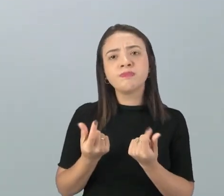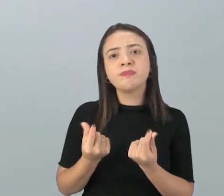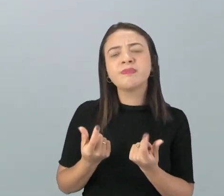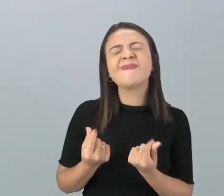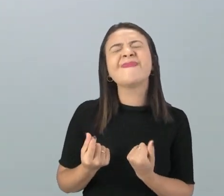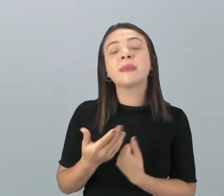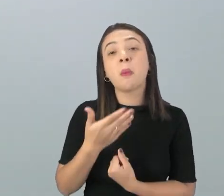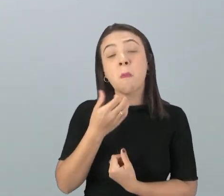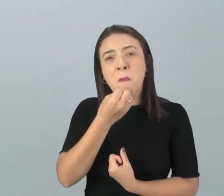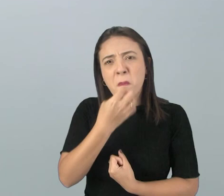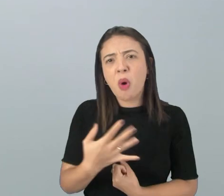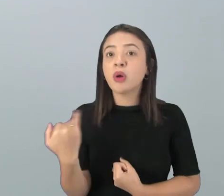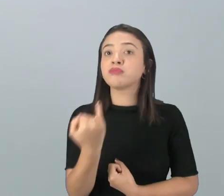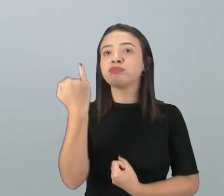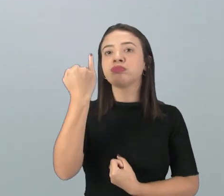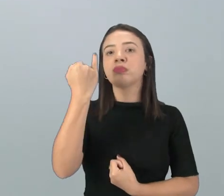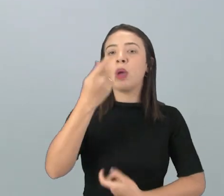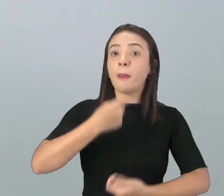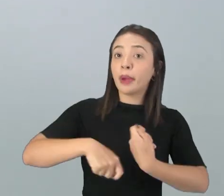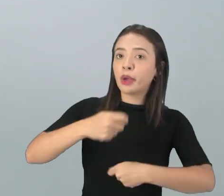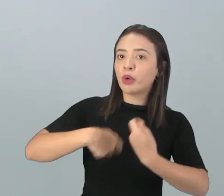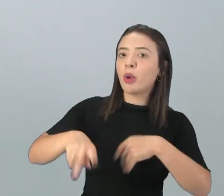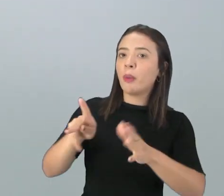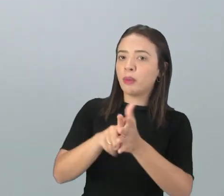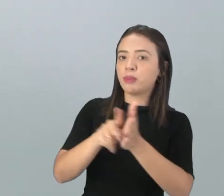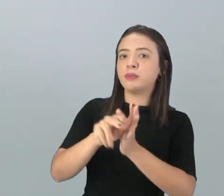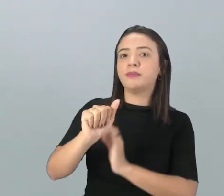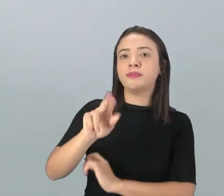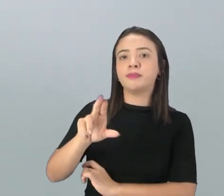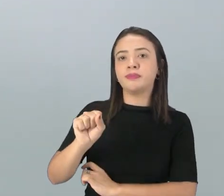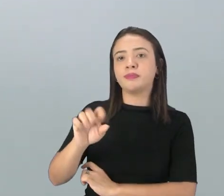a economia australiana. Quanto